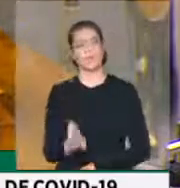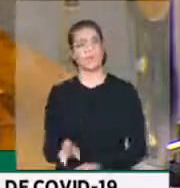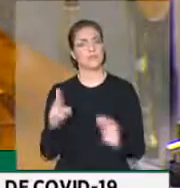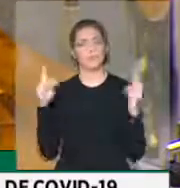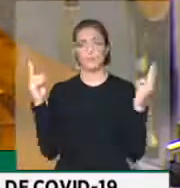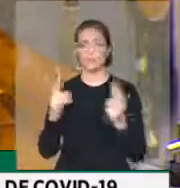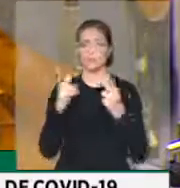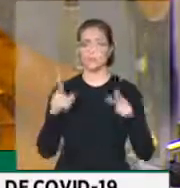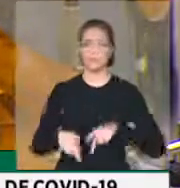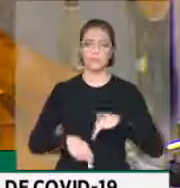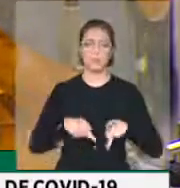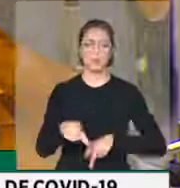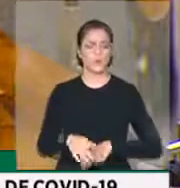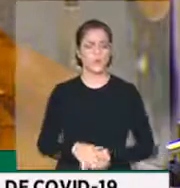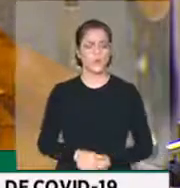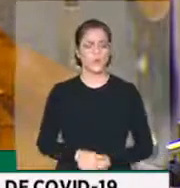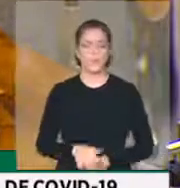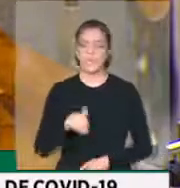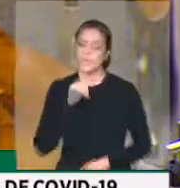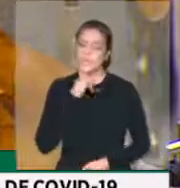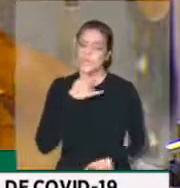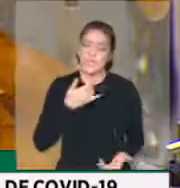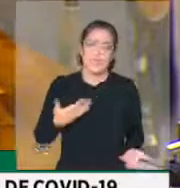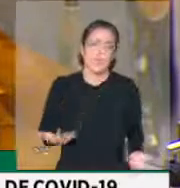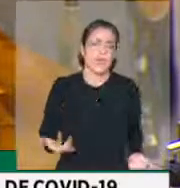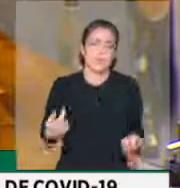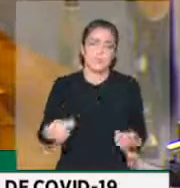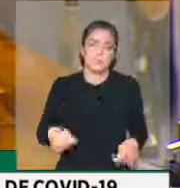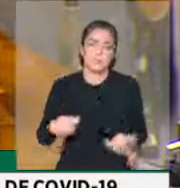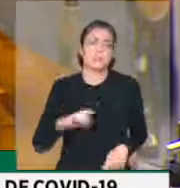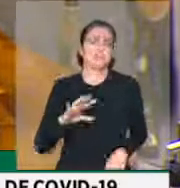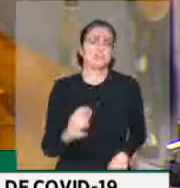insustentável e impossível. Infelizmente, para preservar vidas, é